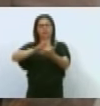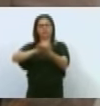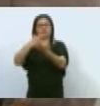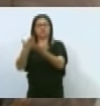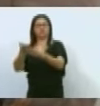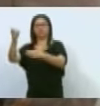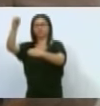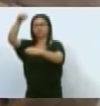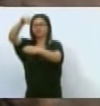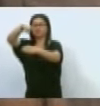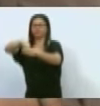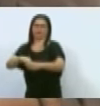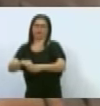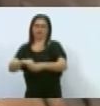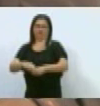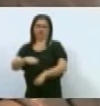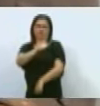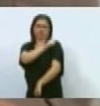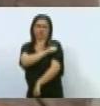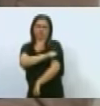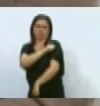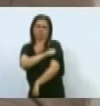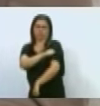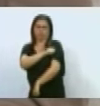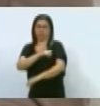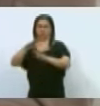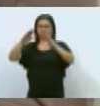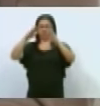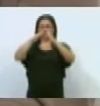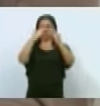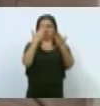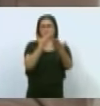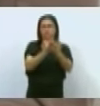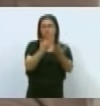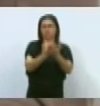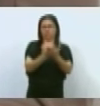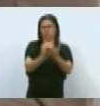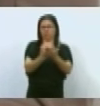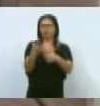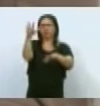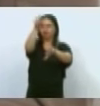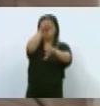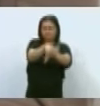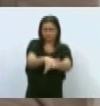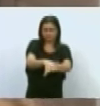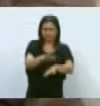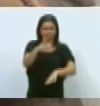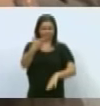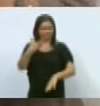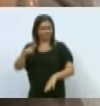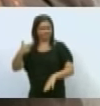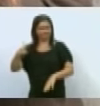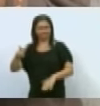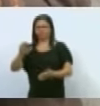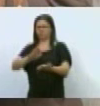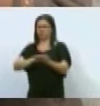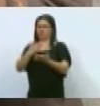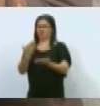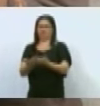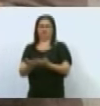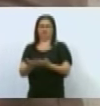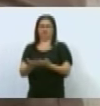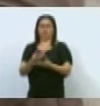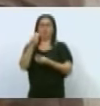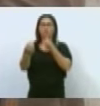para eles, né? E na escola normal, na inclusão, não tem intérprete dentro. E daí o professor é promovendo